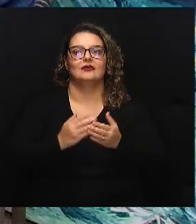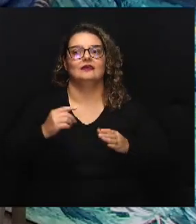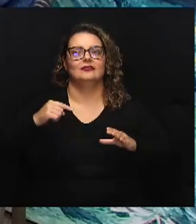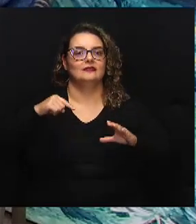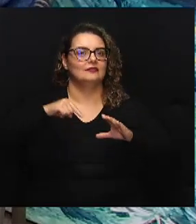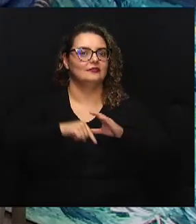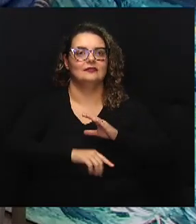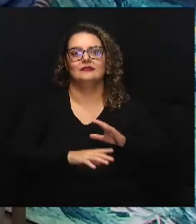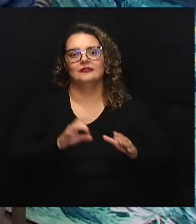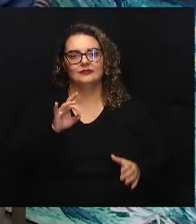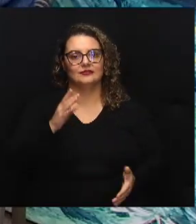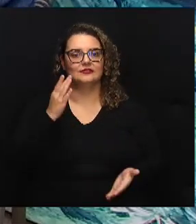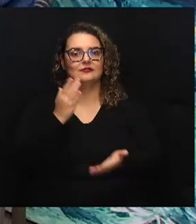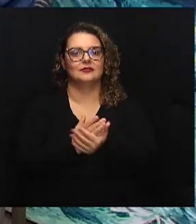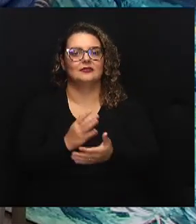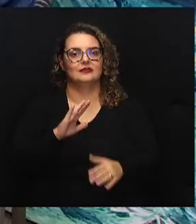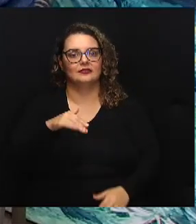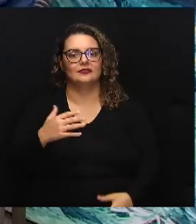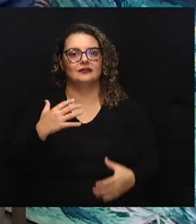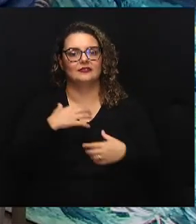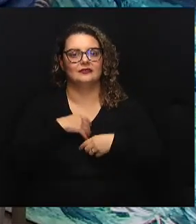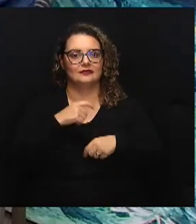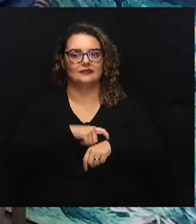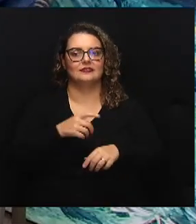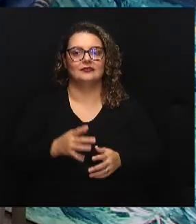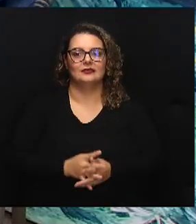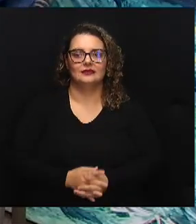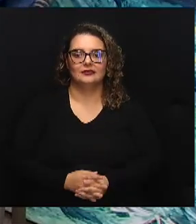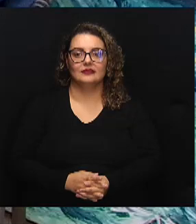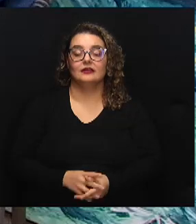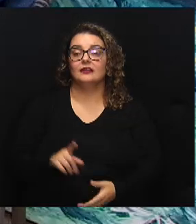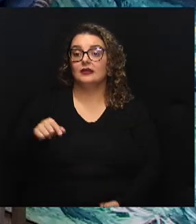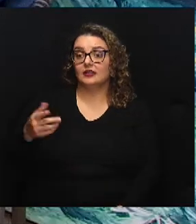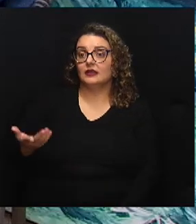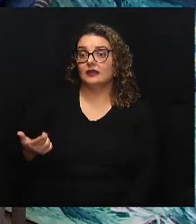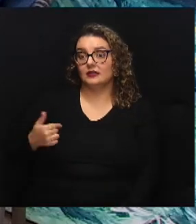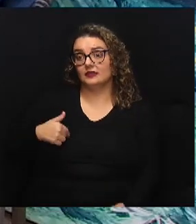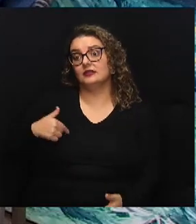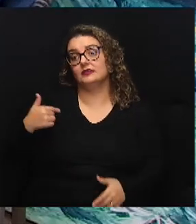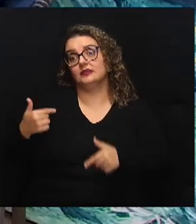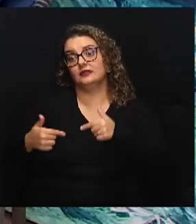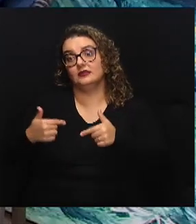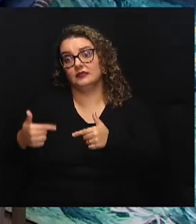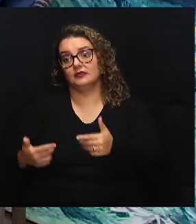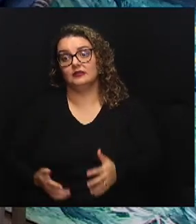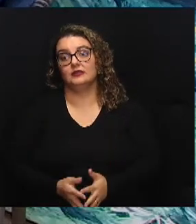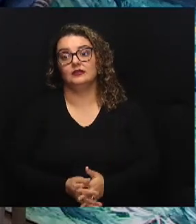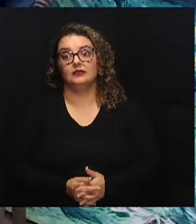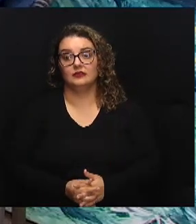e só para quando sente que é a hora. Então, eu trabalho